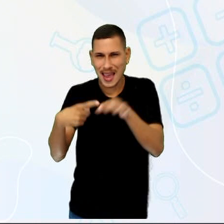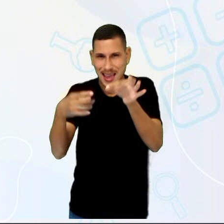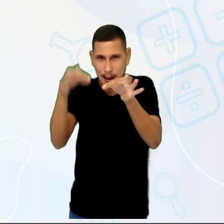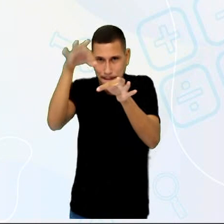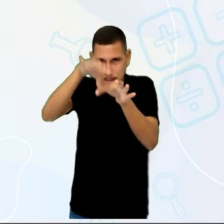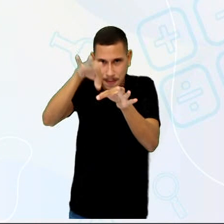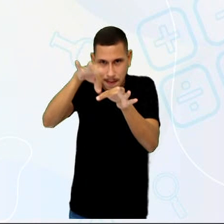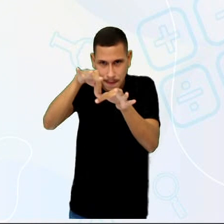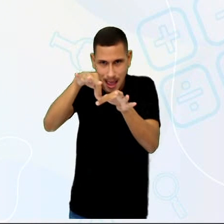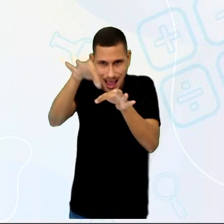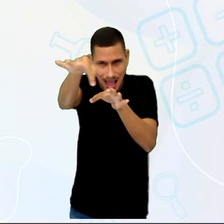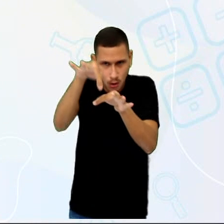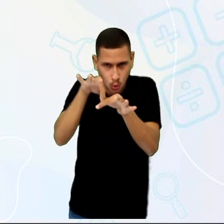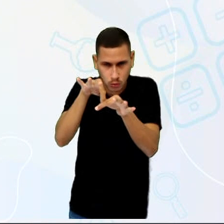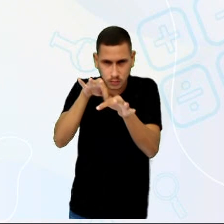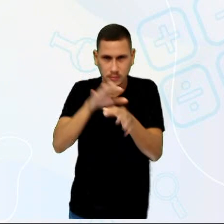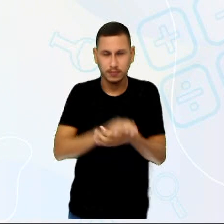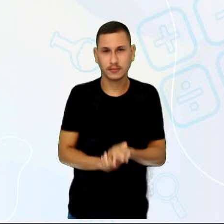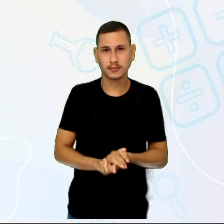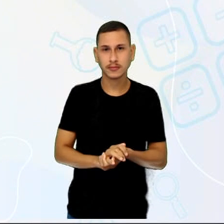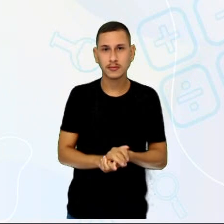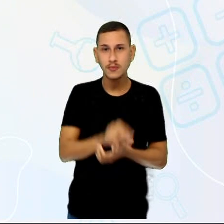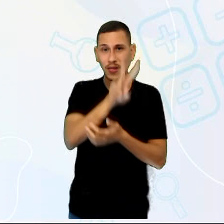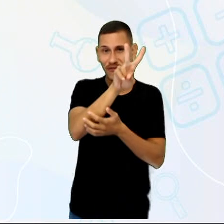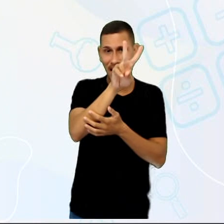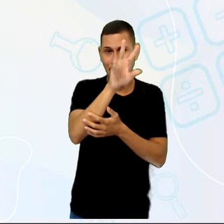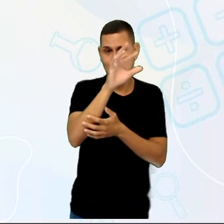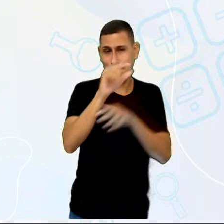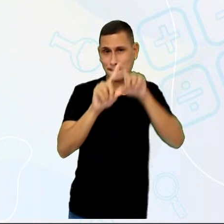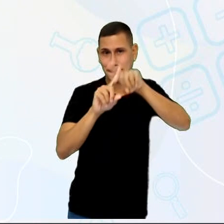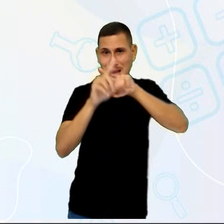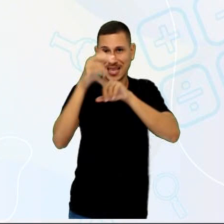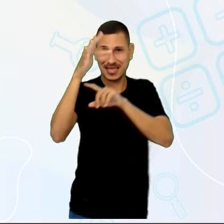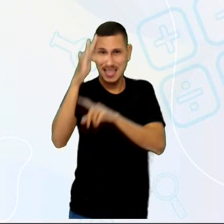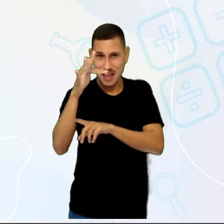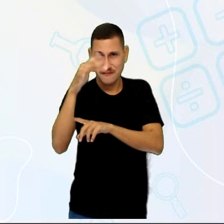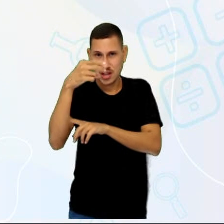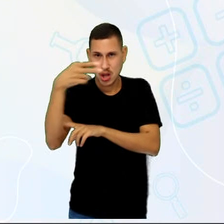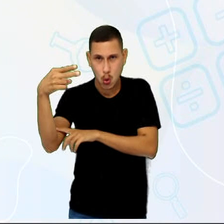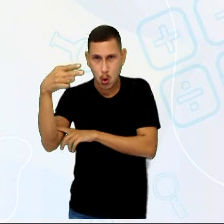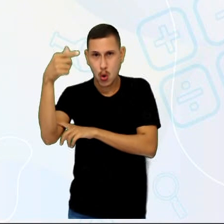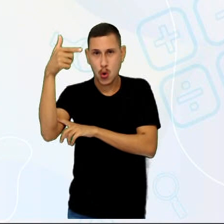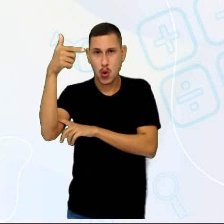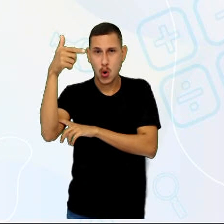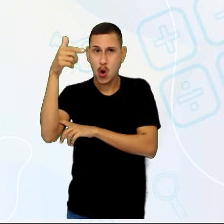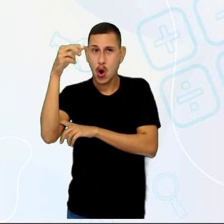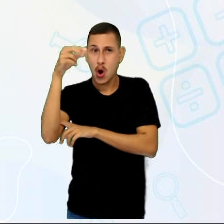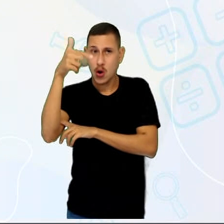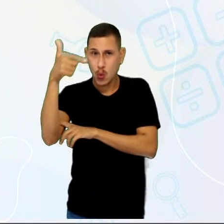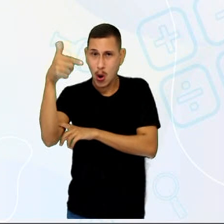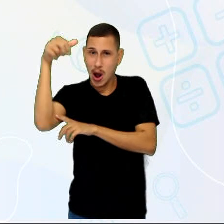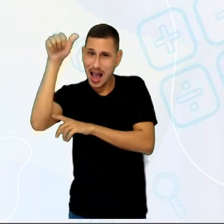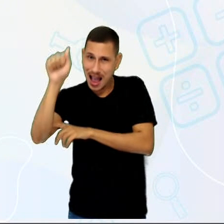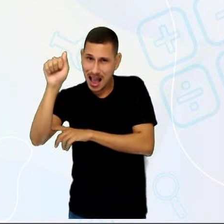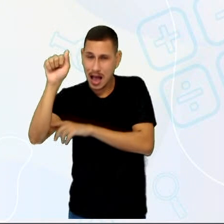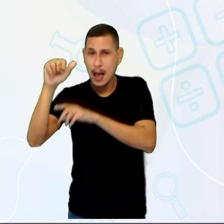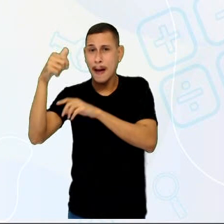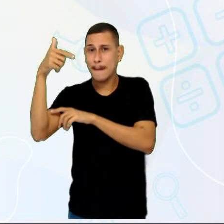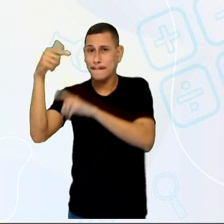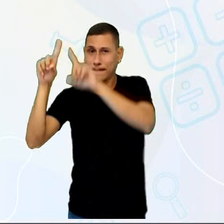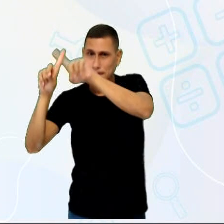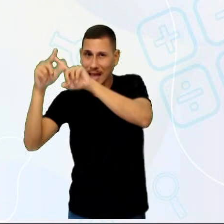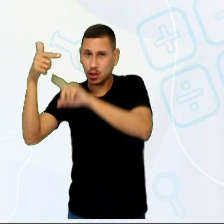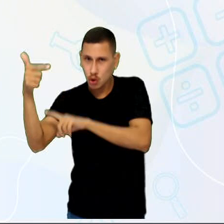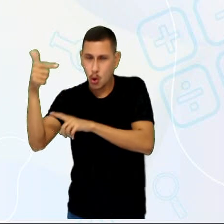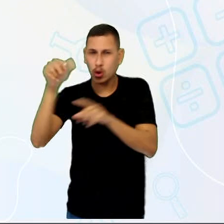tá? V mais F igual a mais 2, eu vou substituir agora, ó. O vértice são 5, as